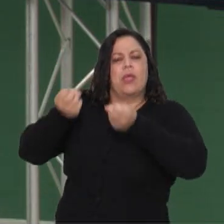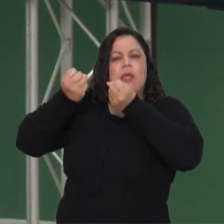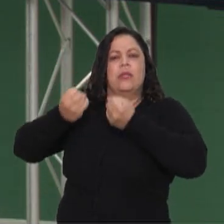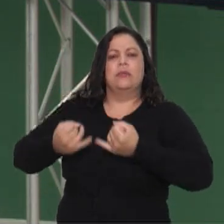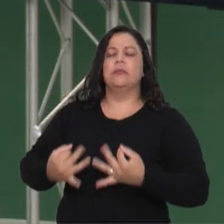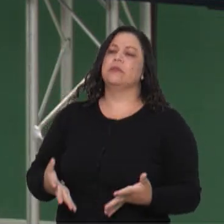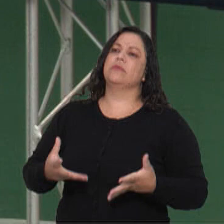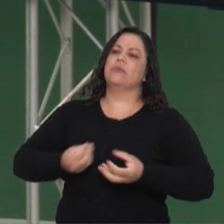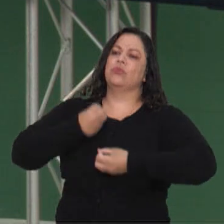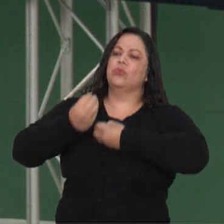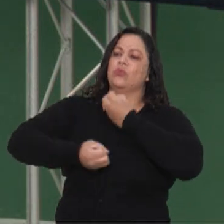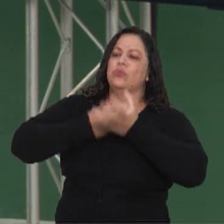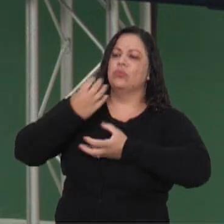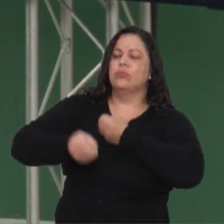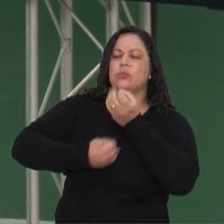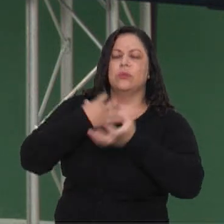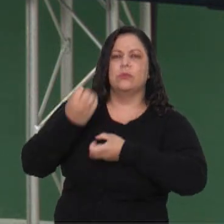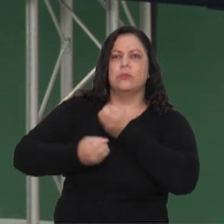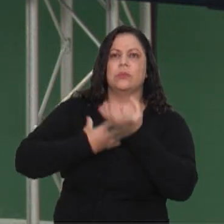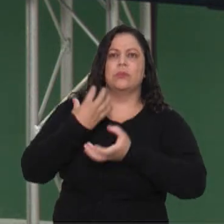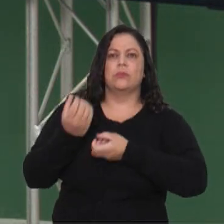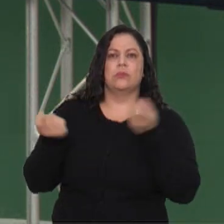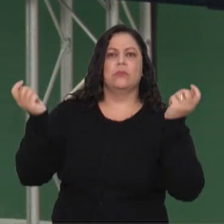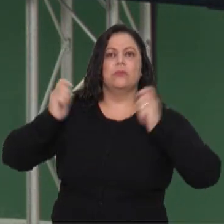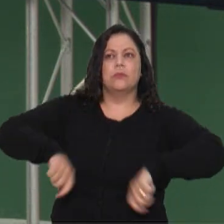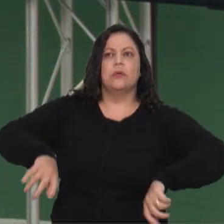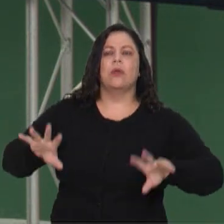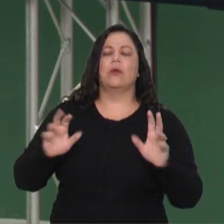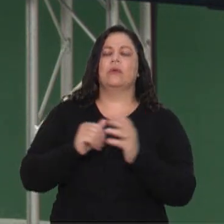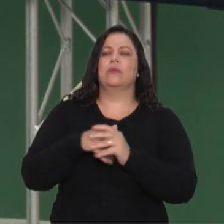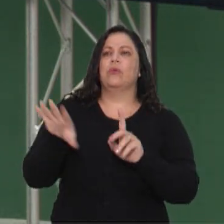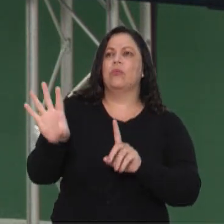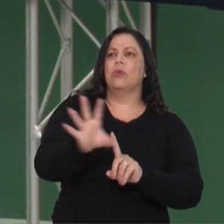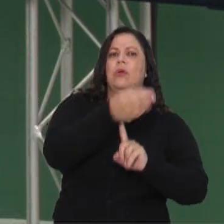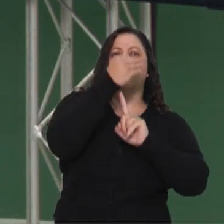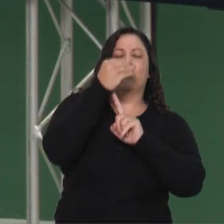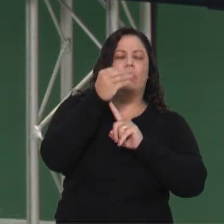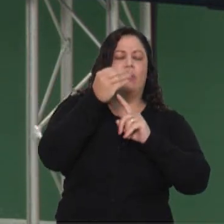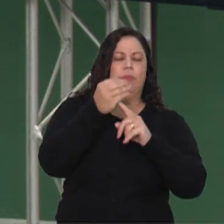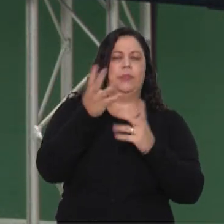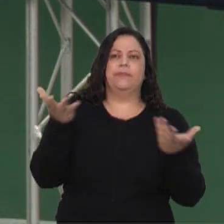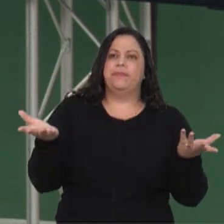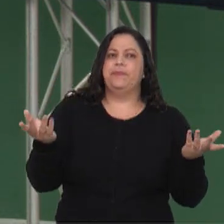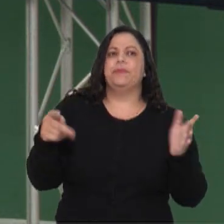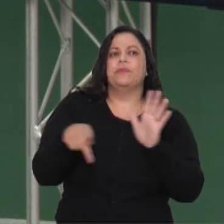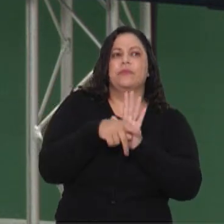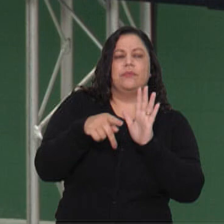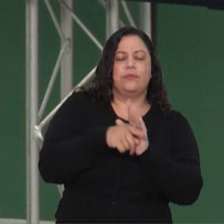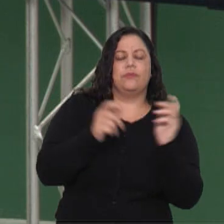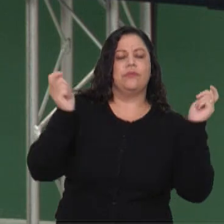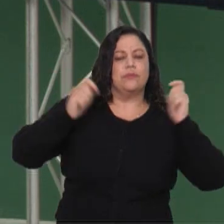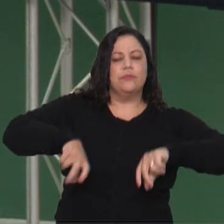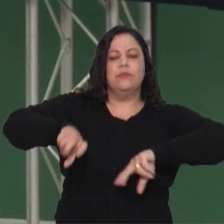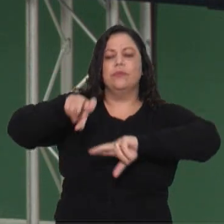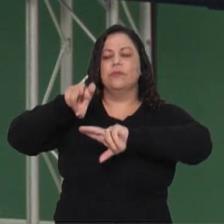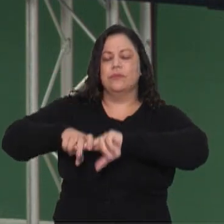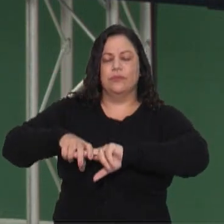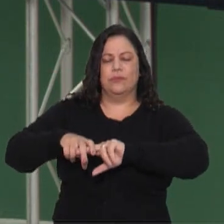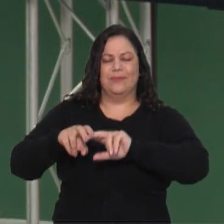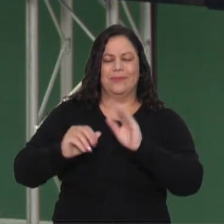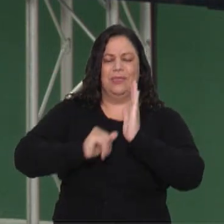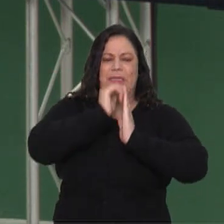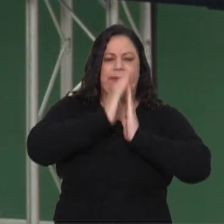cadeira esculpida numa obra de arte de um artista, ou a cadeira pintada